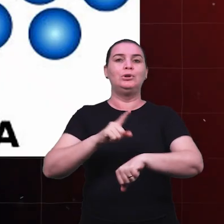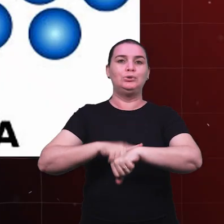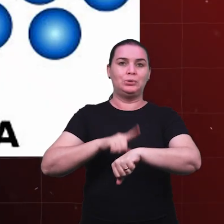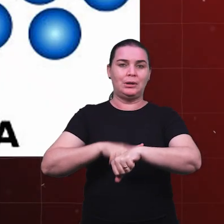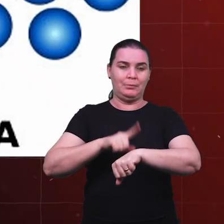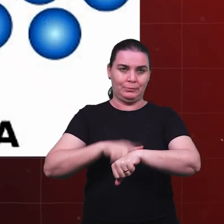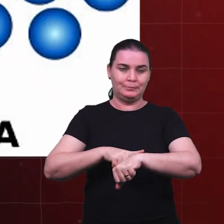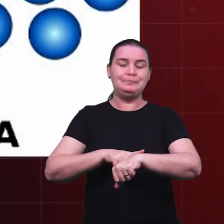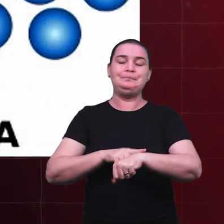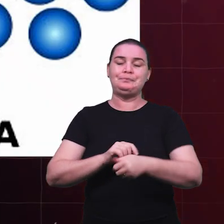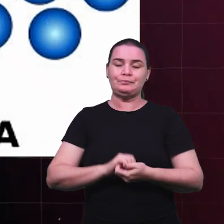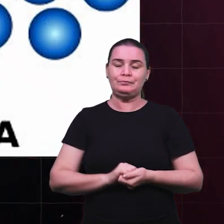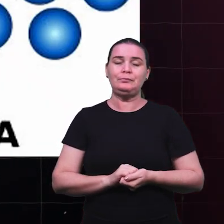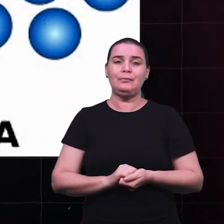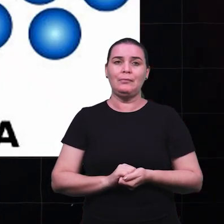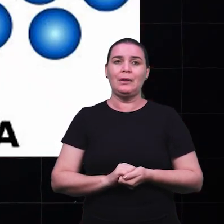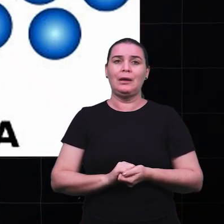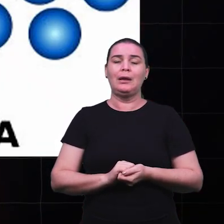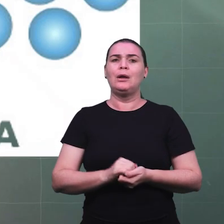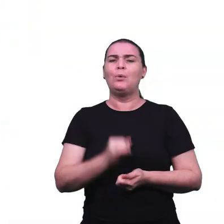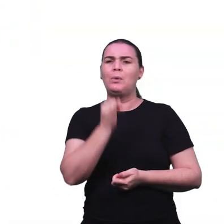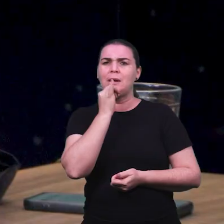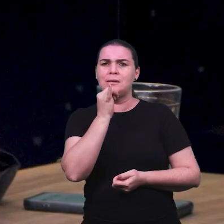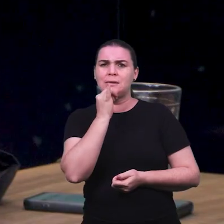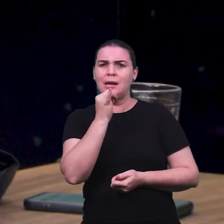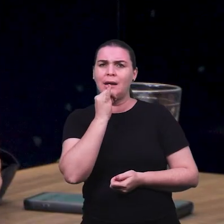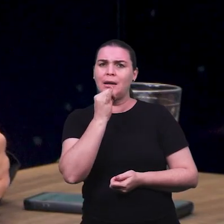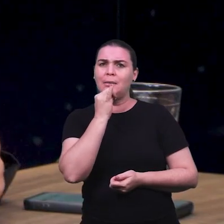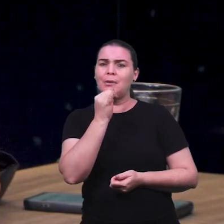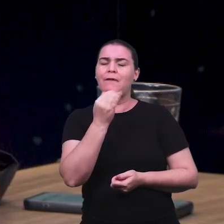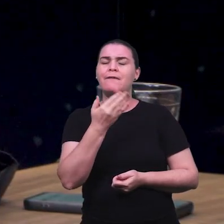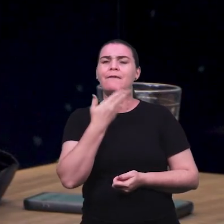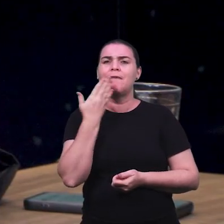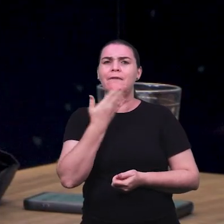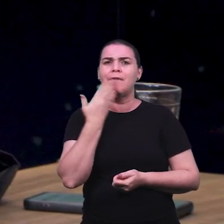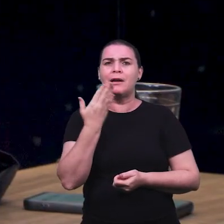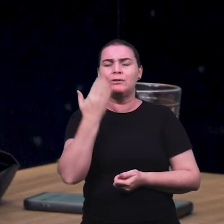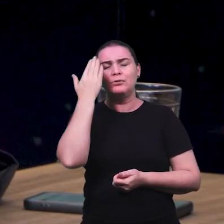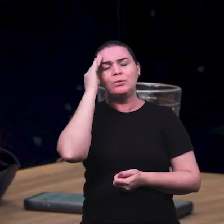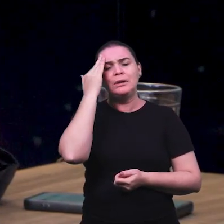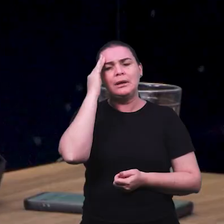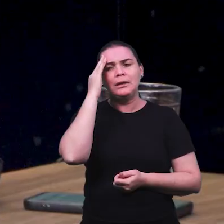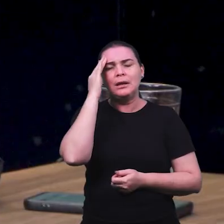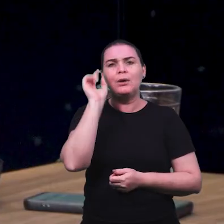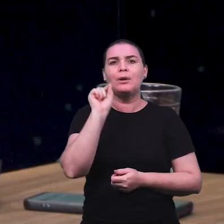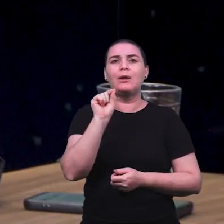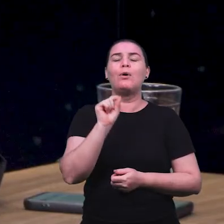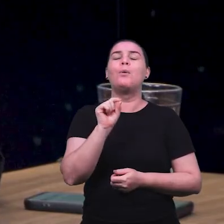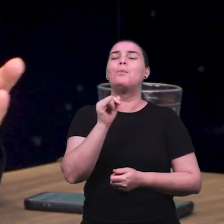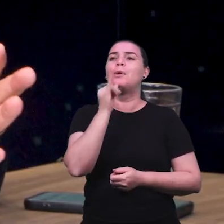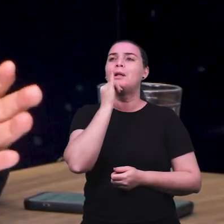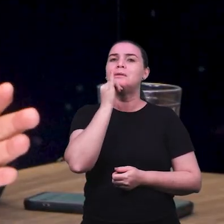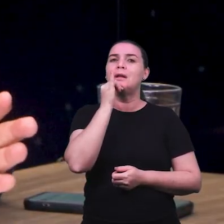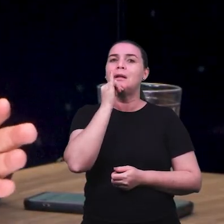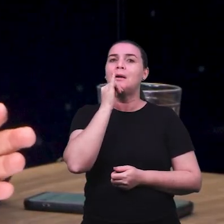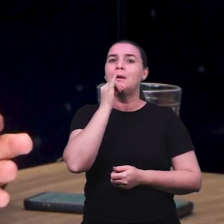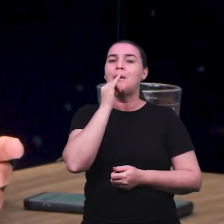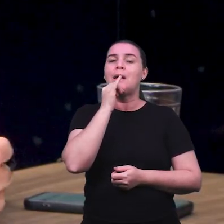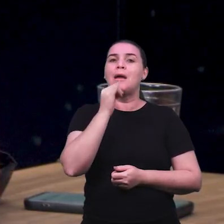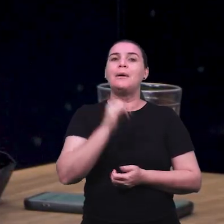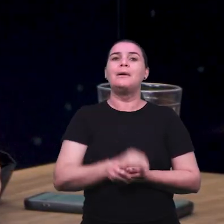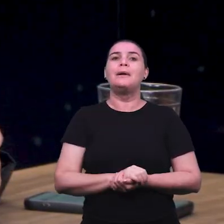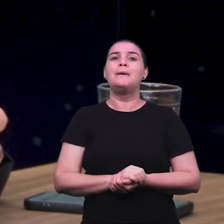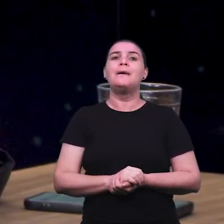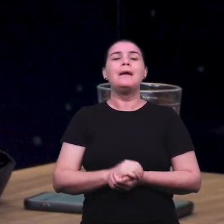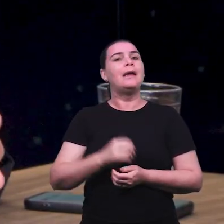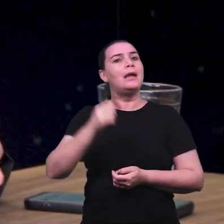até alguns exemplos algumas vezes, e um exemplo que é bem de fácil compreensão é: eu coloco uma energia, por exemplo, para pentear o cabelo. Então